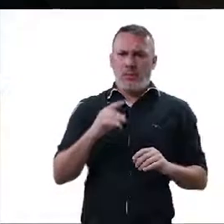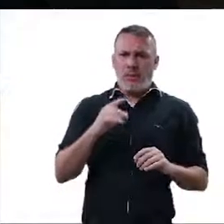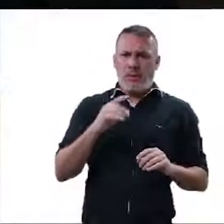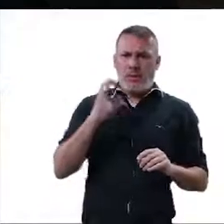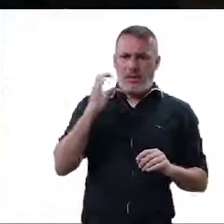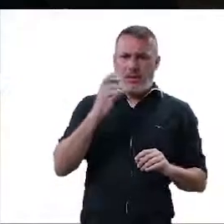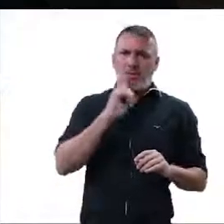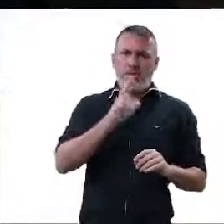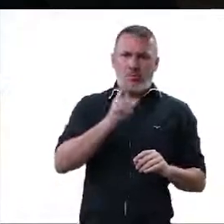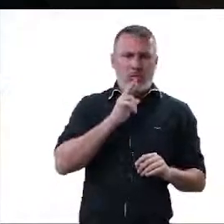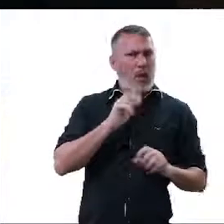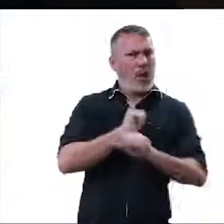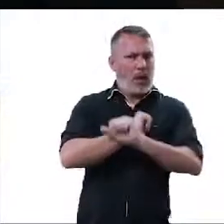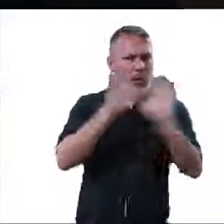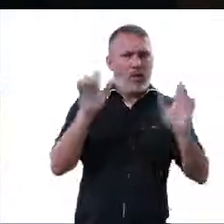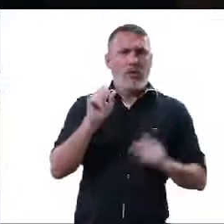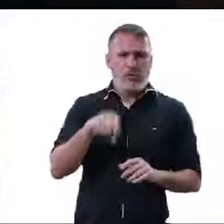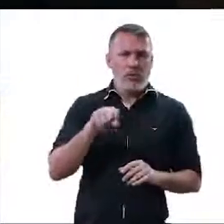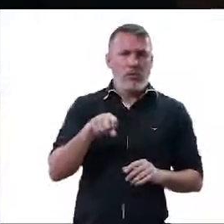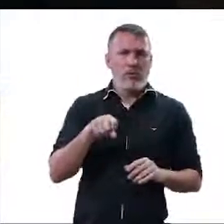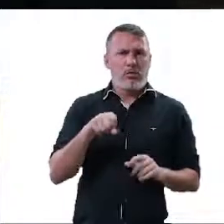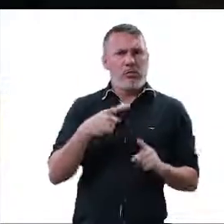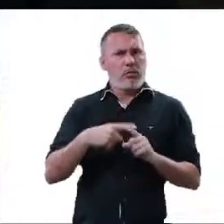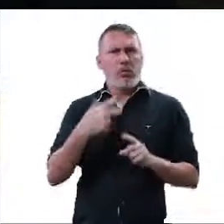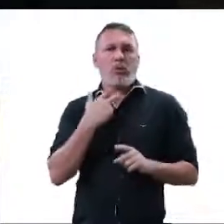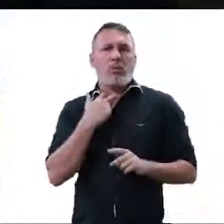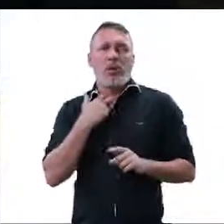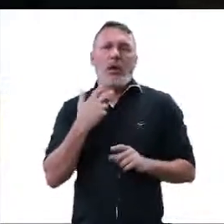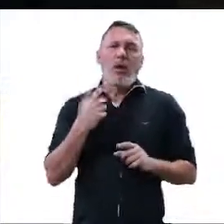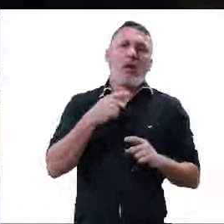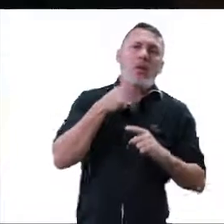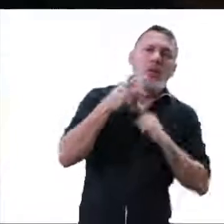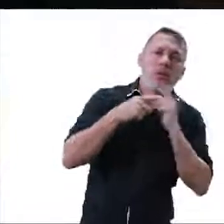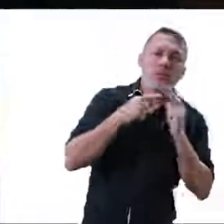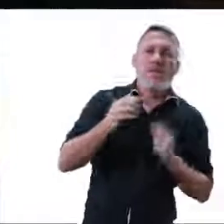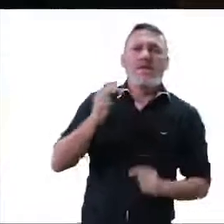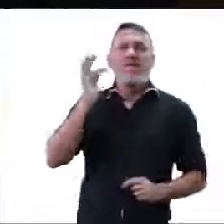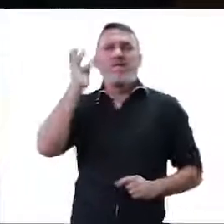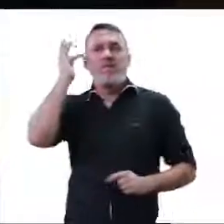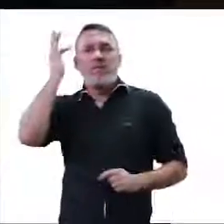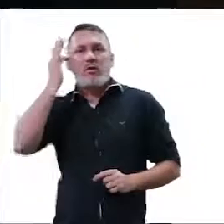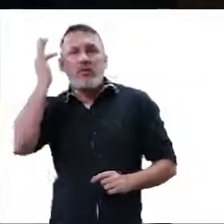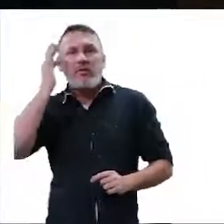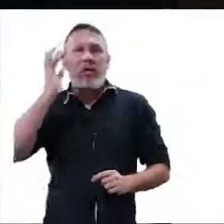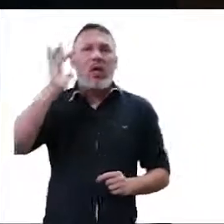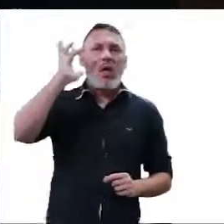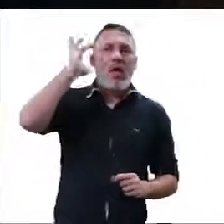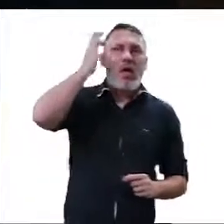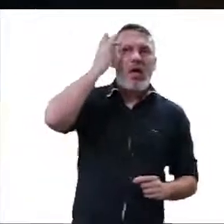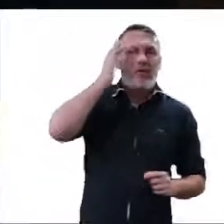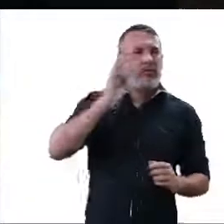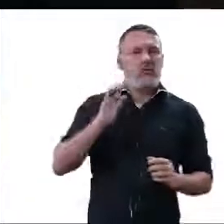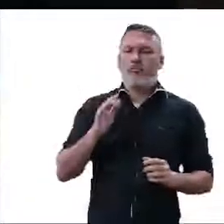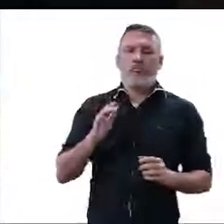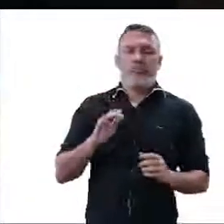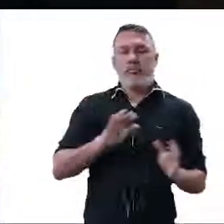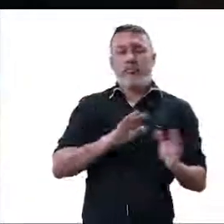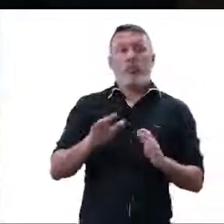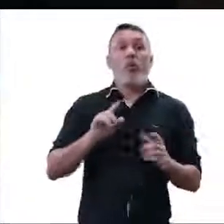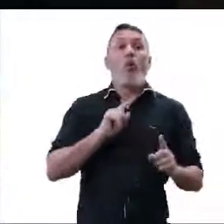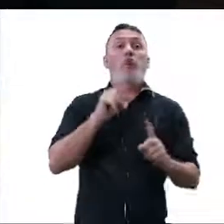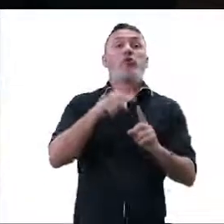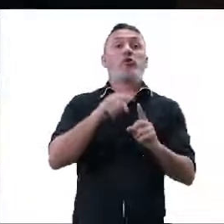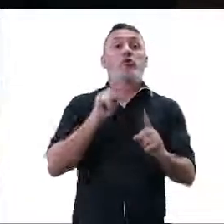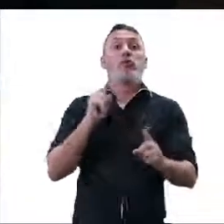São. Por quê? Porque não podem ter nenhum tipo de especulação filosófica. Objetivos? Porque são neutros. Você